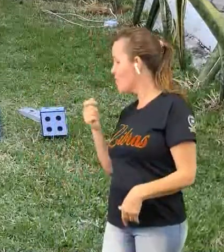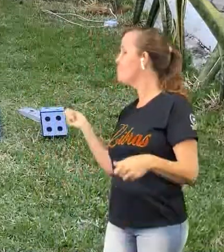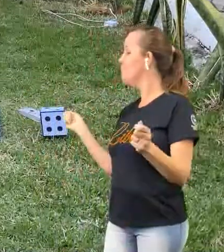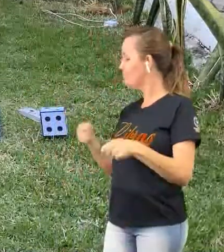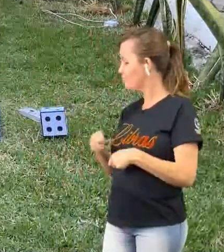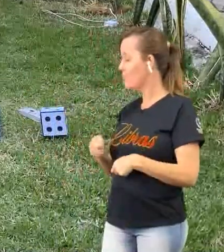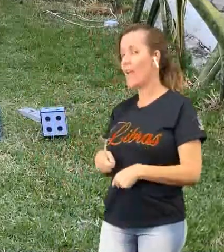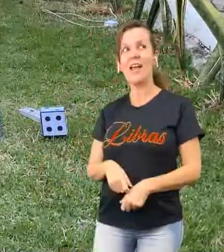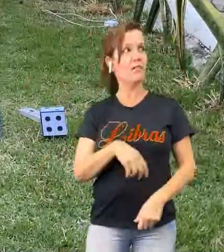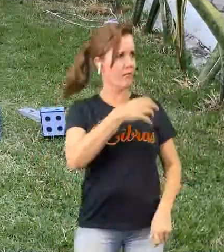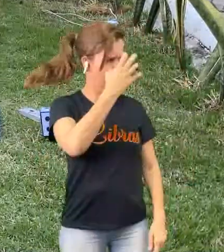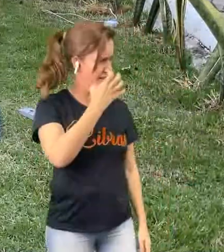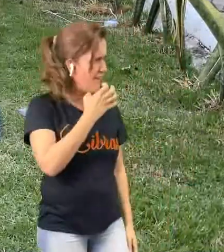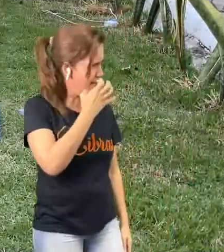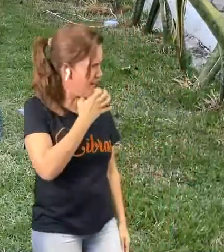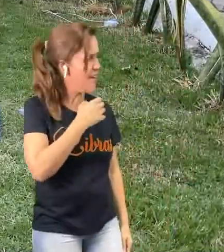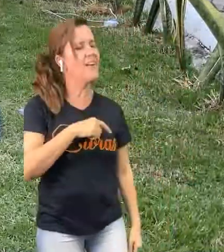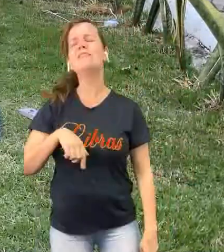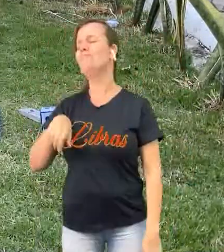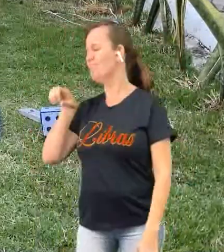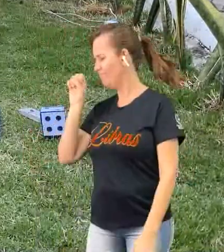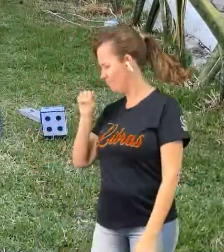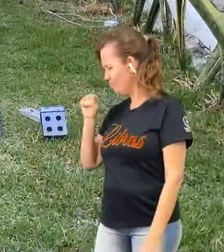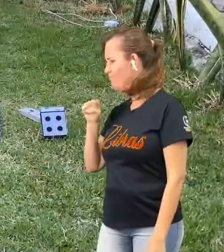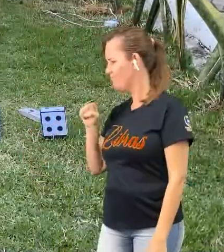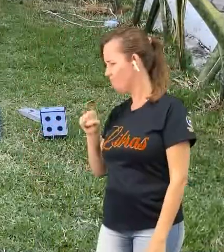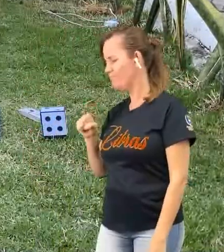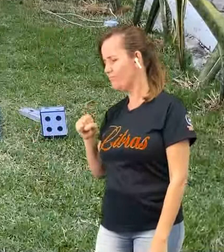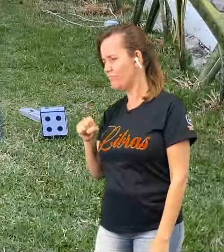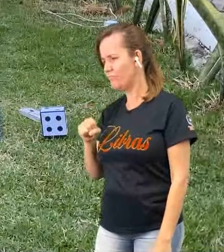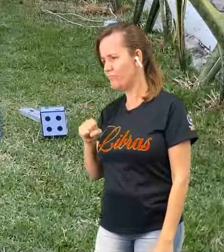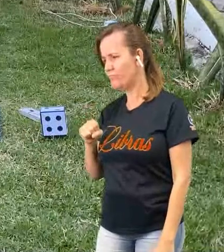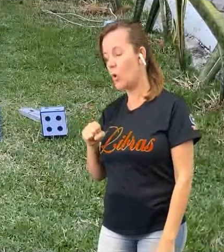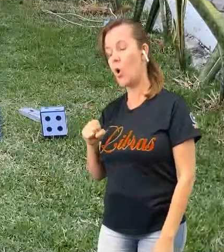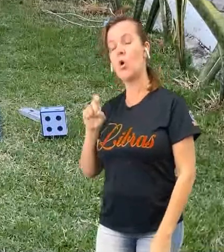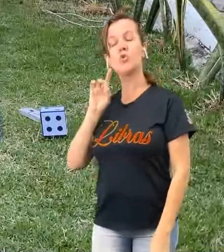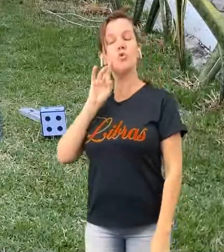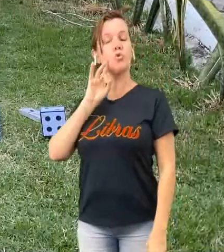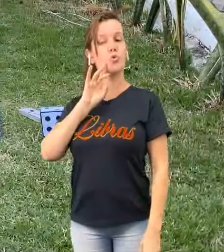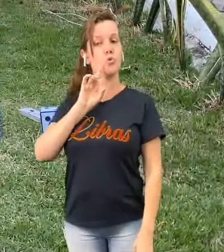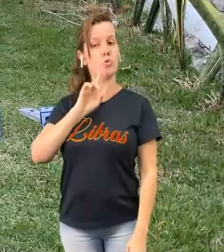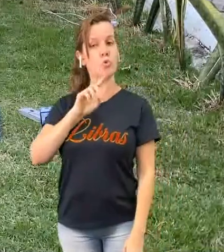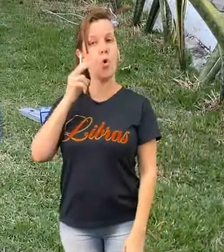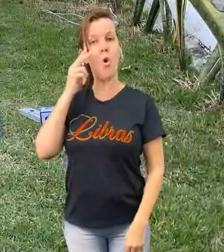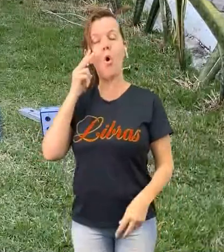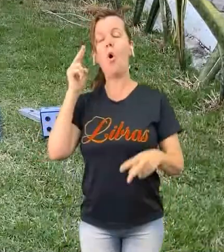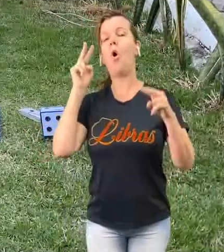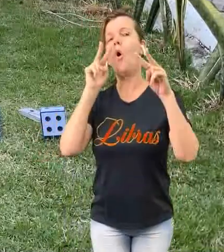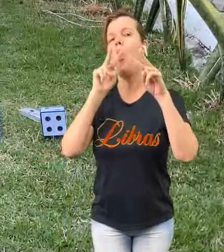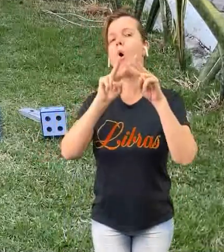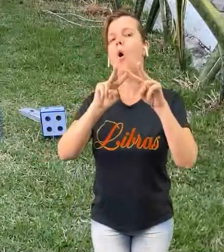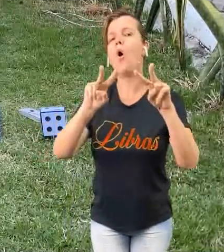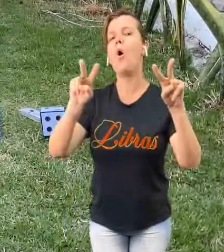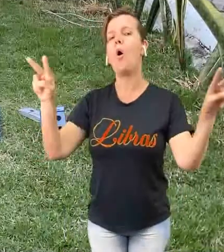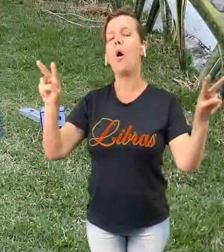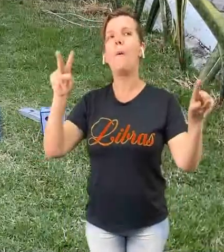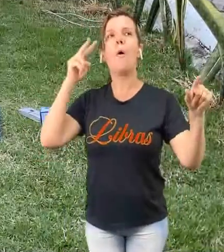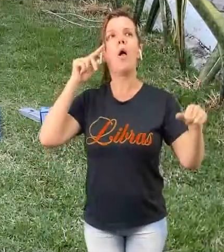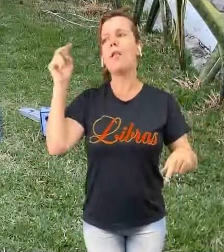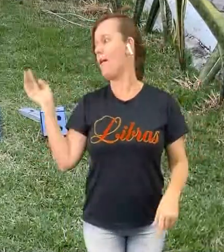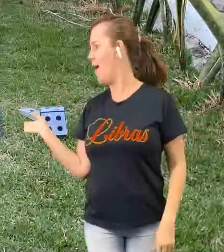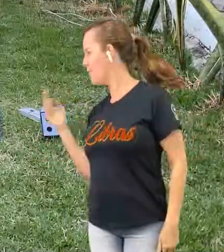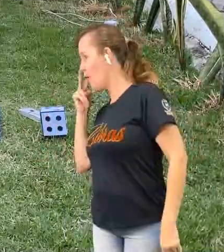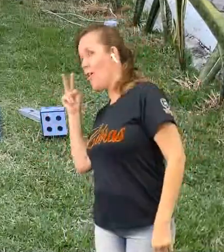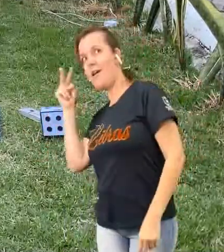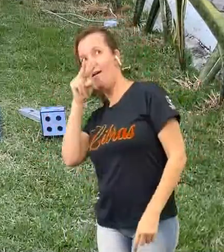meu querido. Sério? Sim, nós podemos. Olha, é só a gente olhar pra lá,